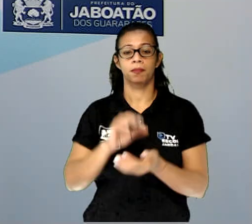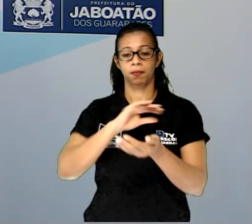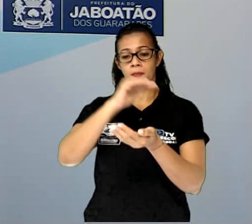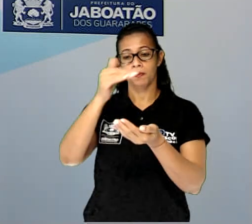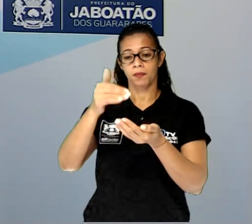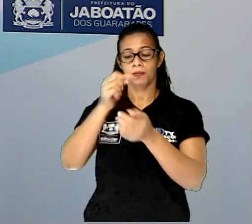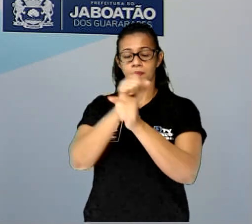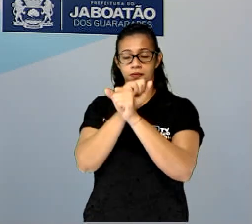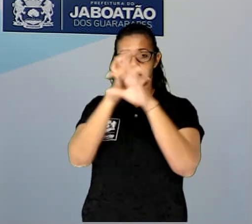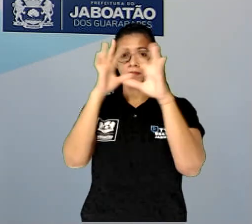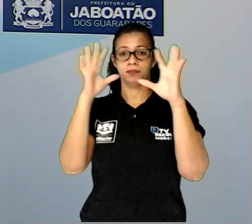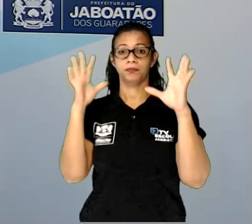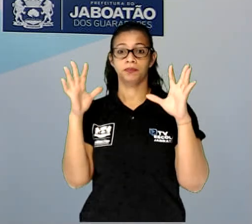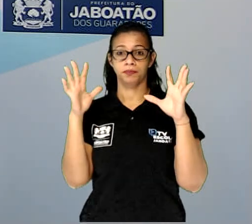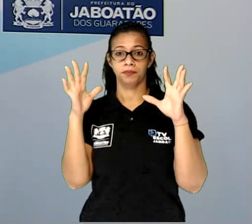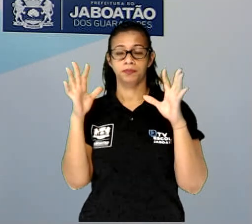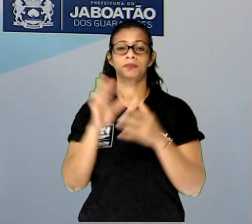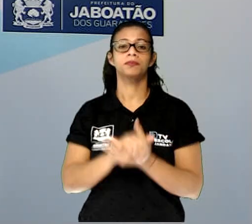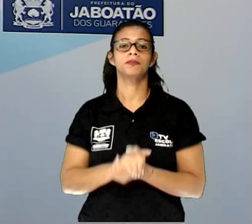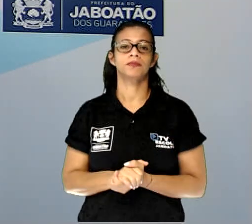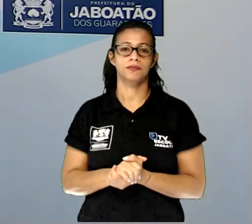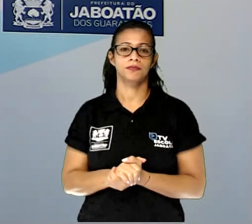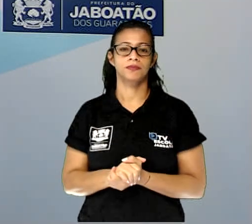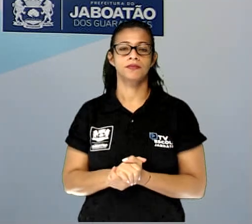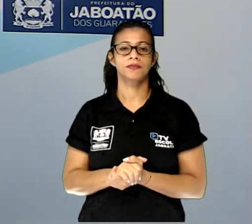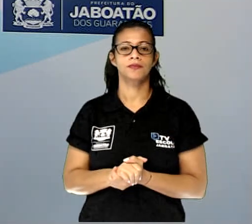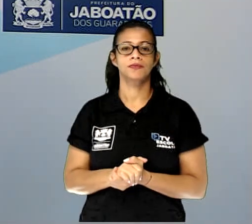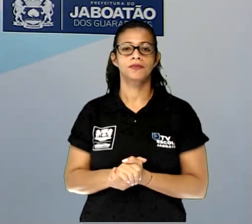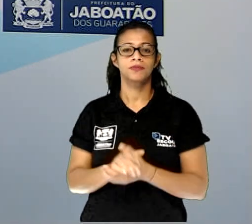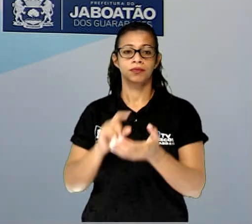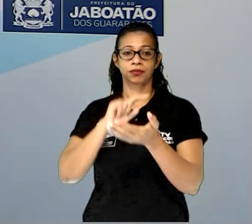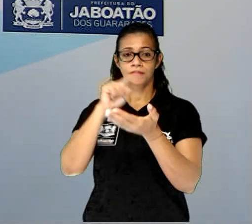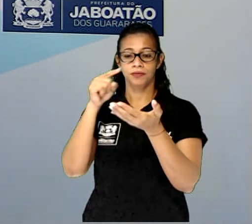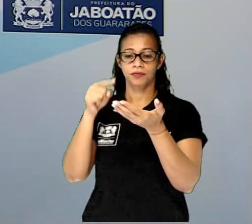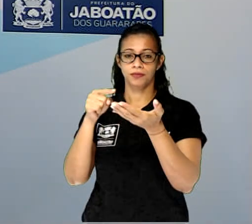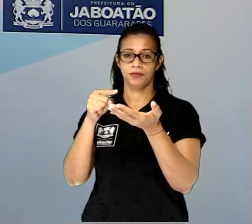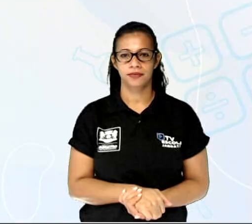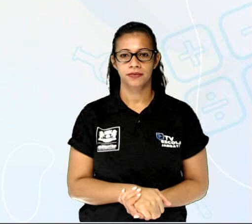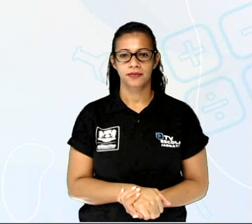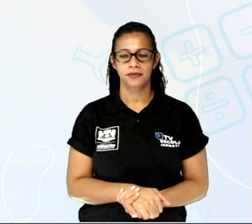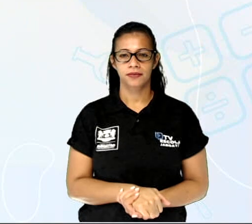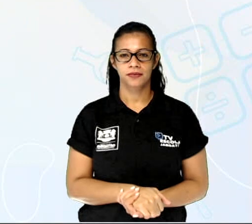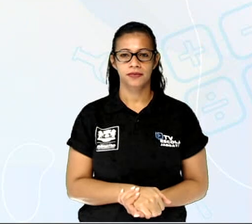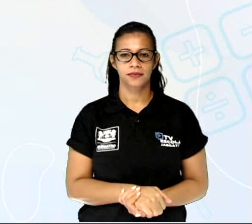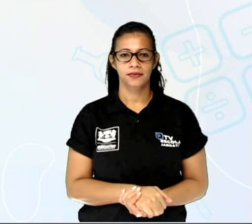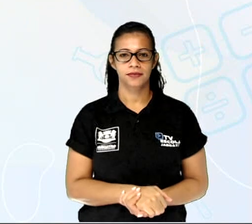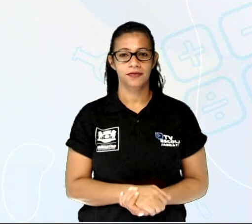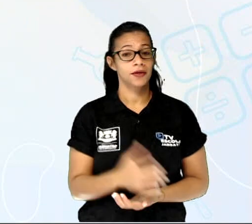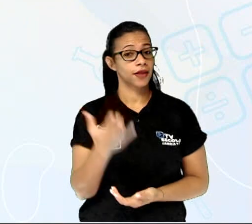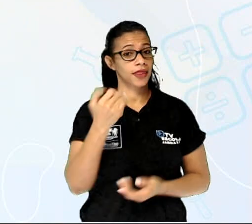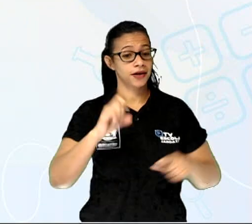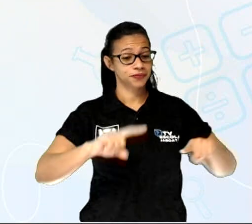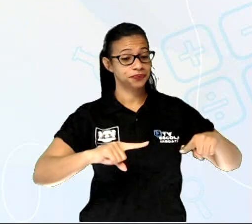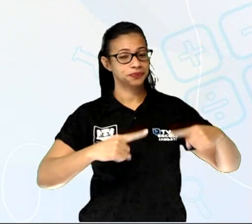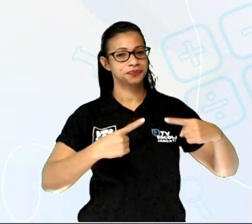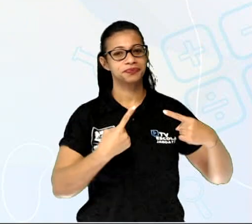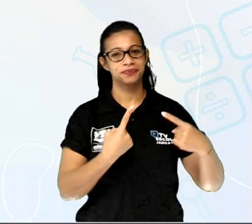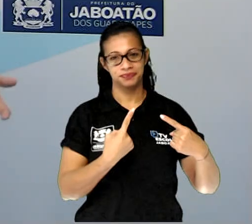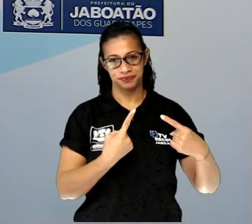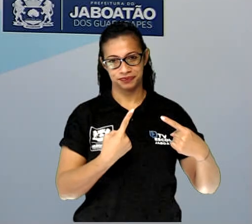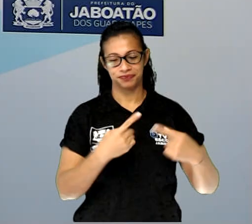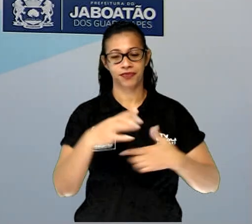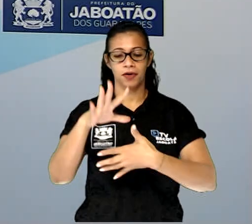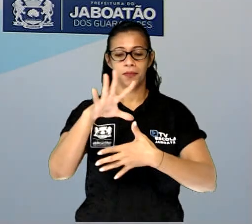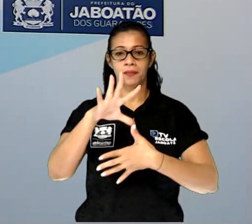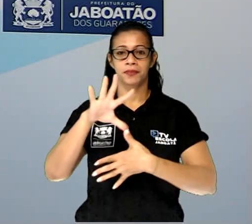equatorial, quente, zonas temperadas, mais frias, e zonas polares, mais frias ainda. Então vamos ao desafio, né? Você vai pegar um